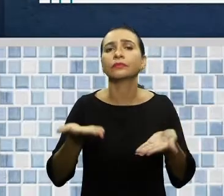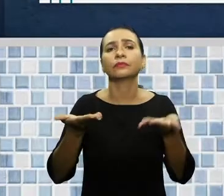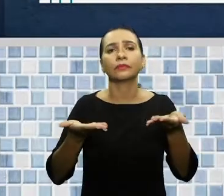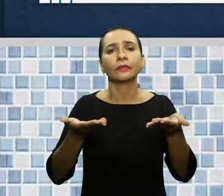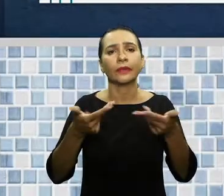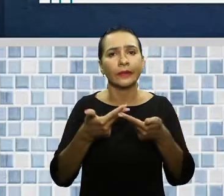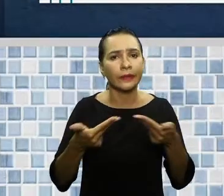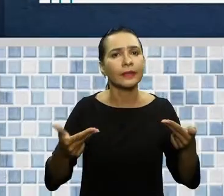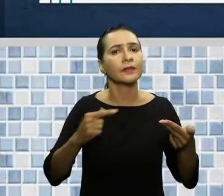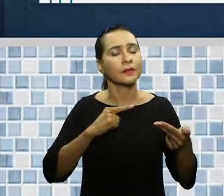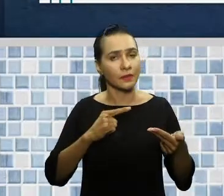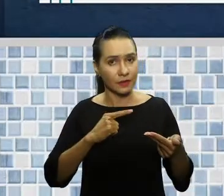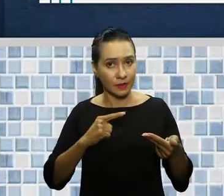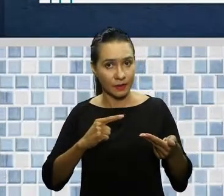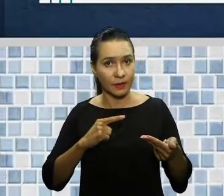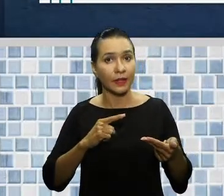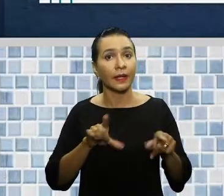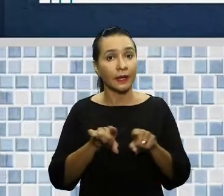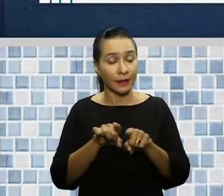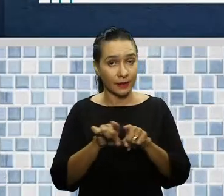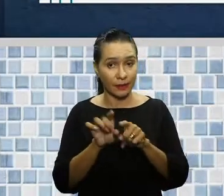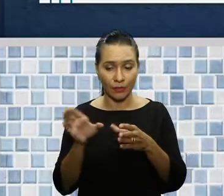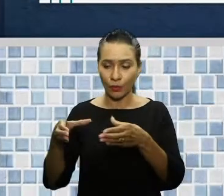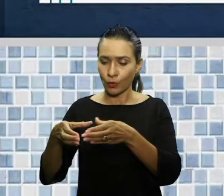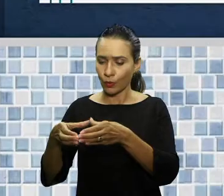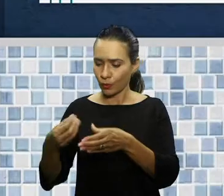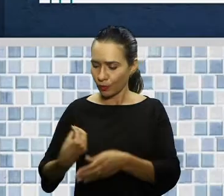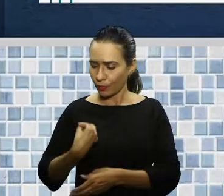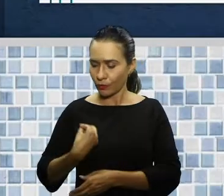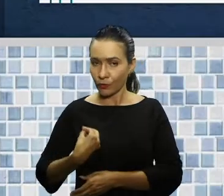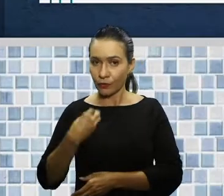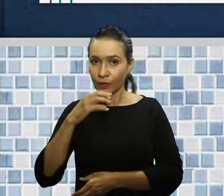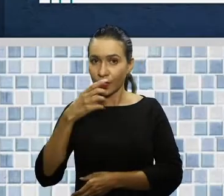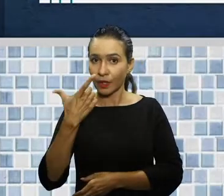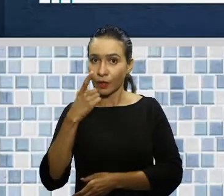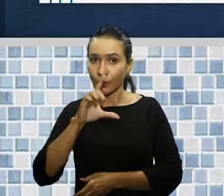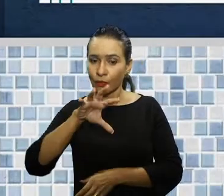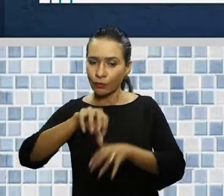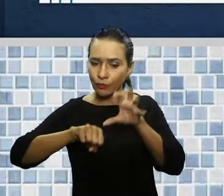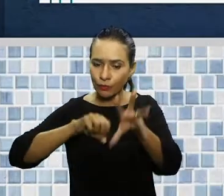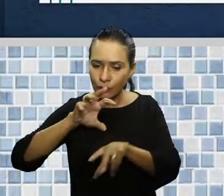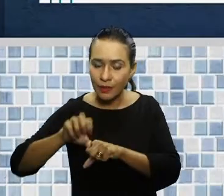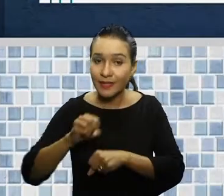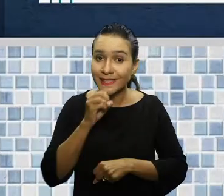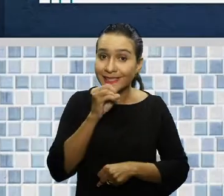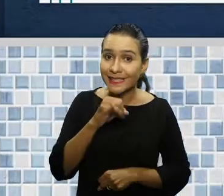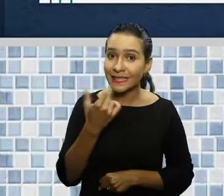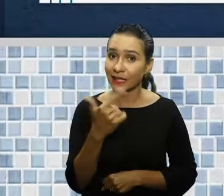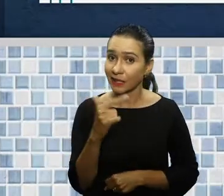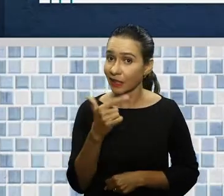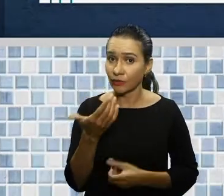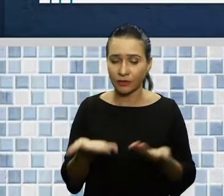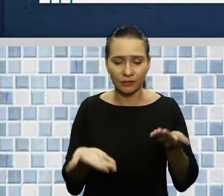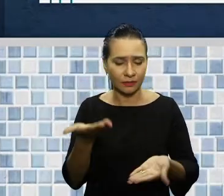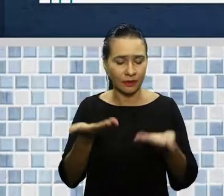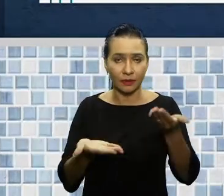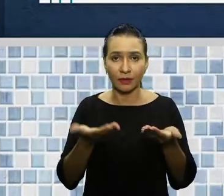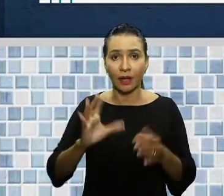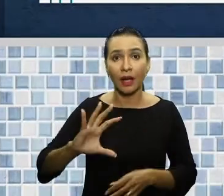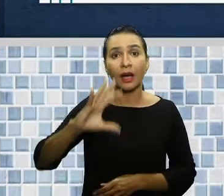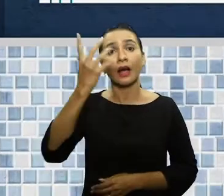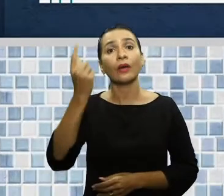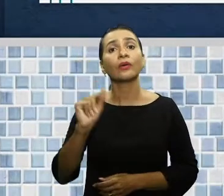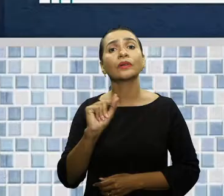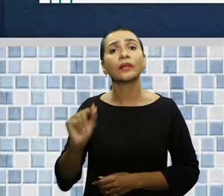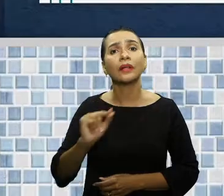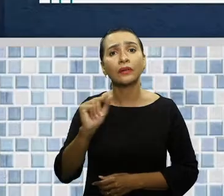oferecido e no que os seres vivos estão consumindo. Então, se não houver esse equilíbrio, pode acontecer